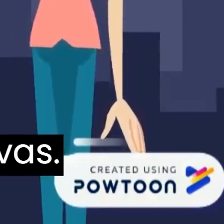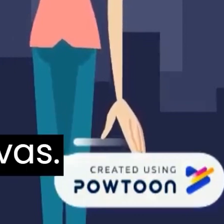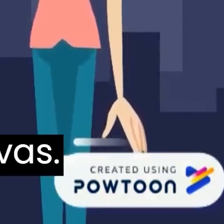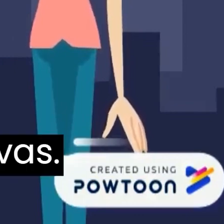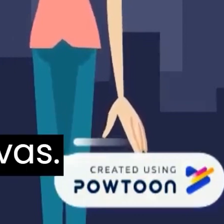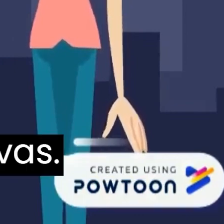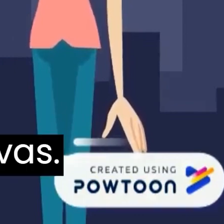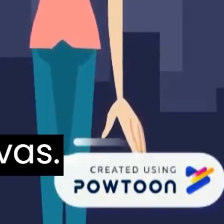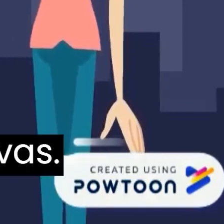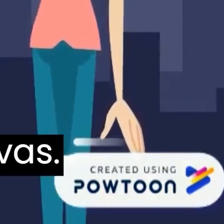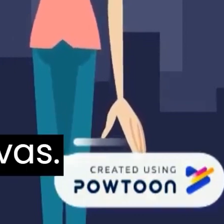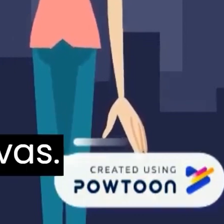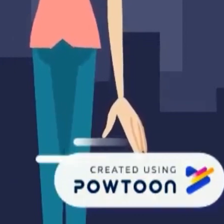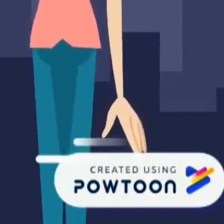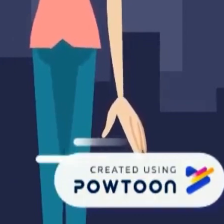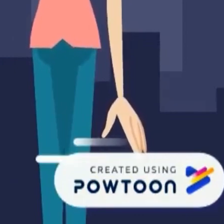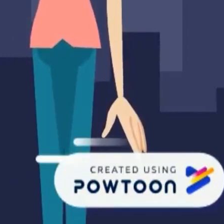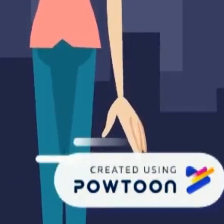covid-1